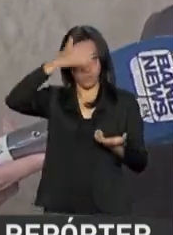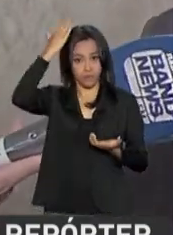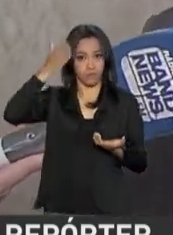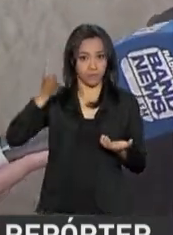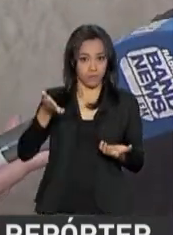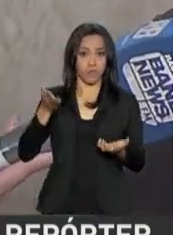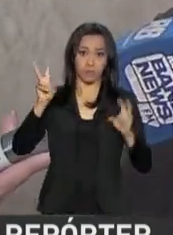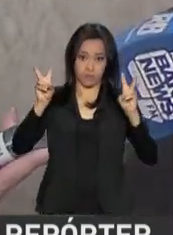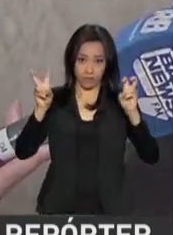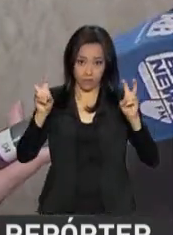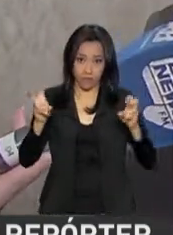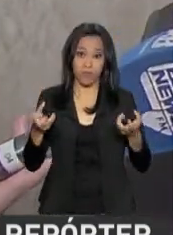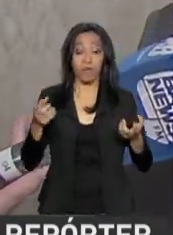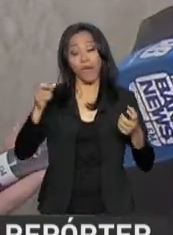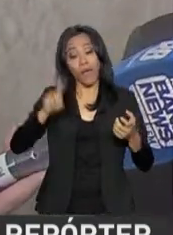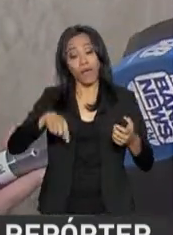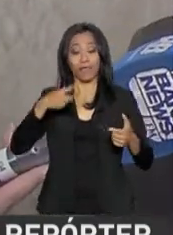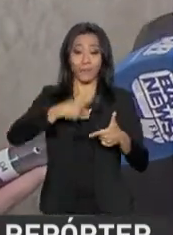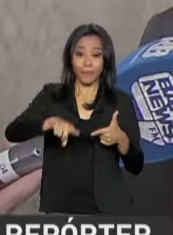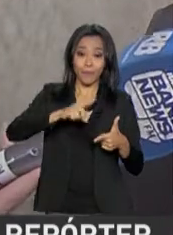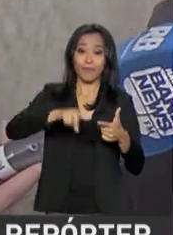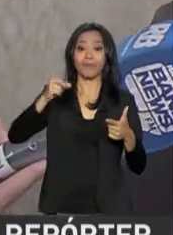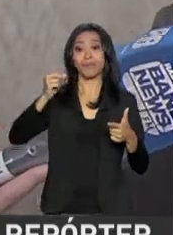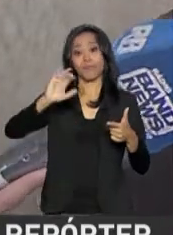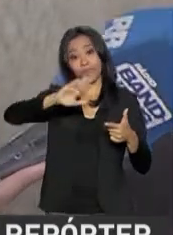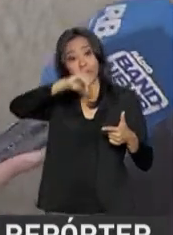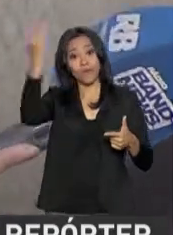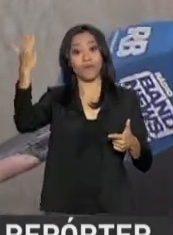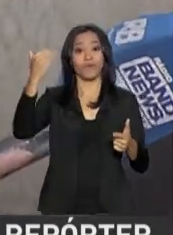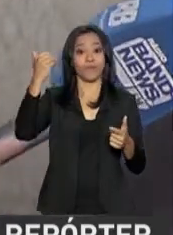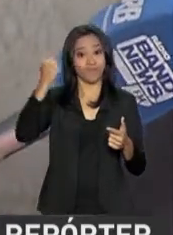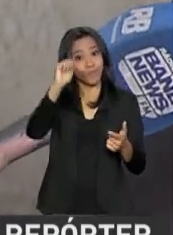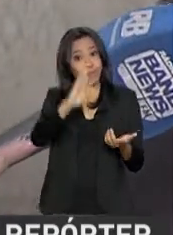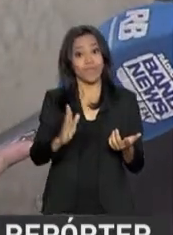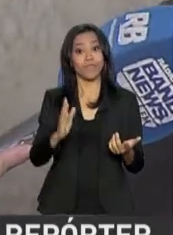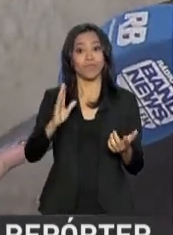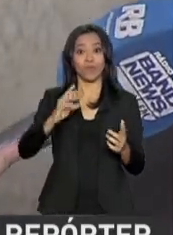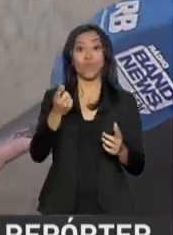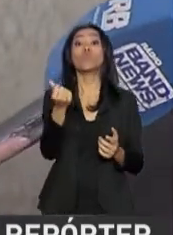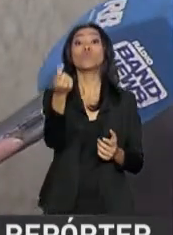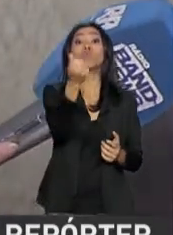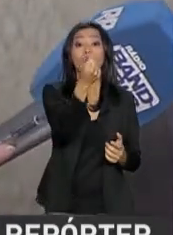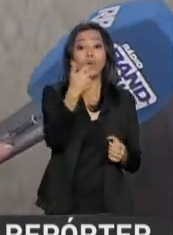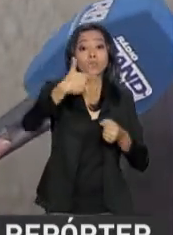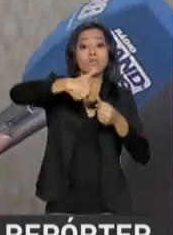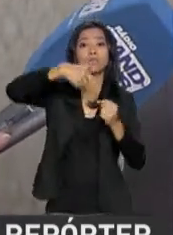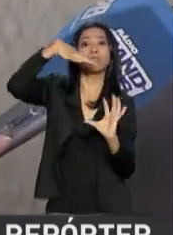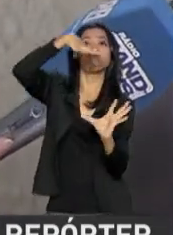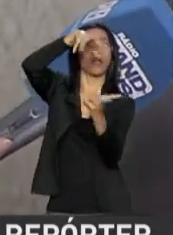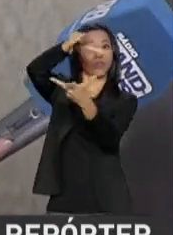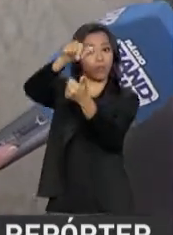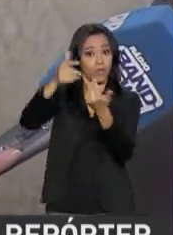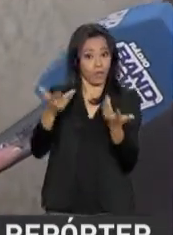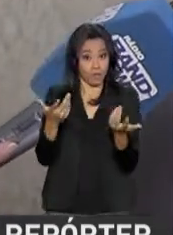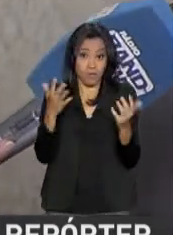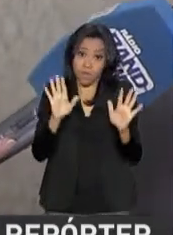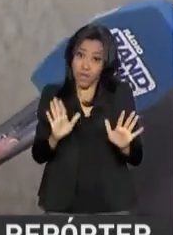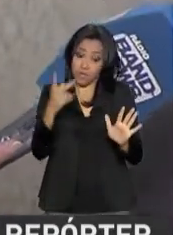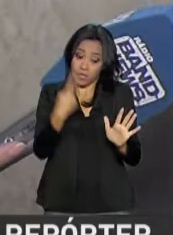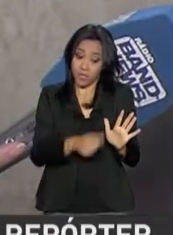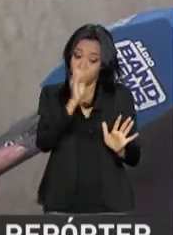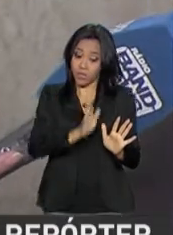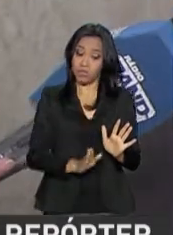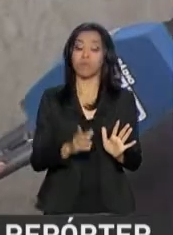resulta de questões internacionais mas não é isso que vai fazer com que nós nos afastemos da nossa responsabilidade